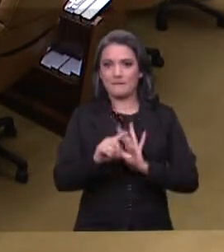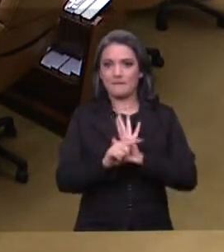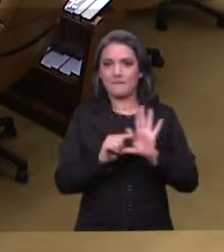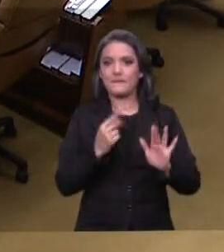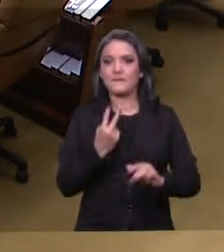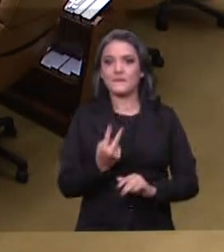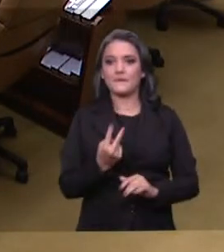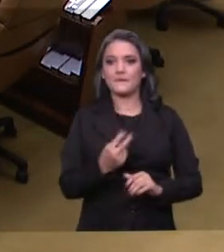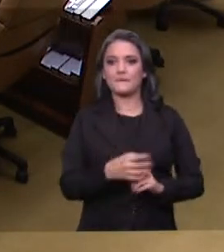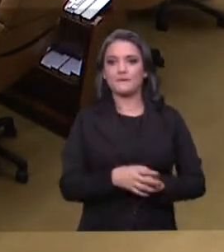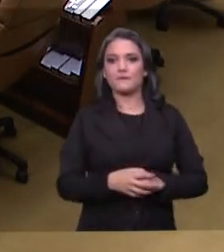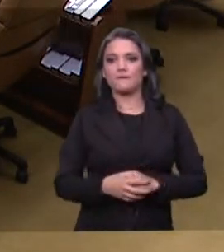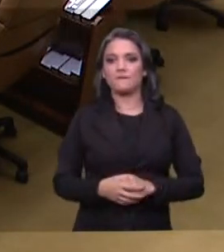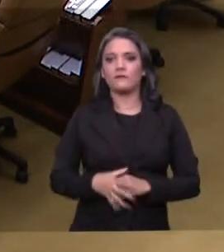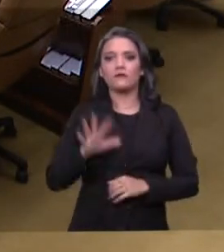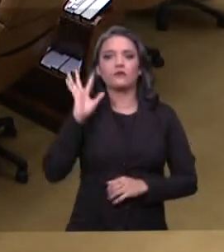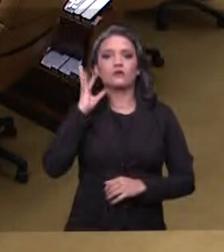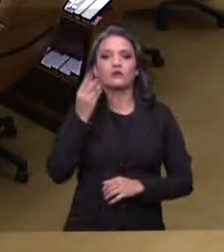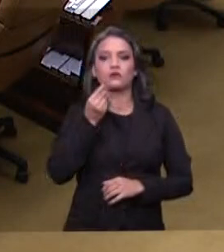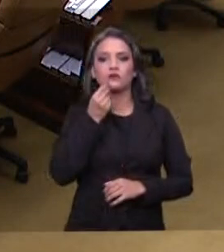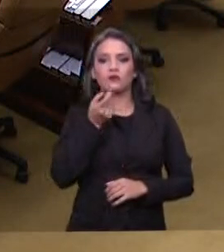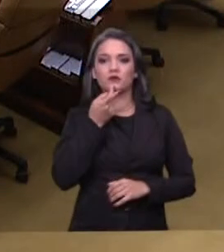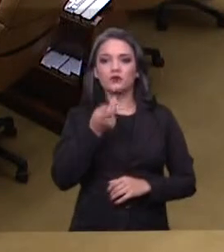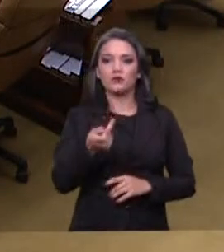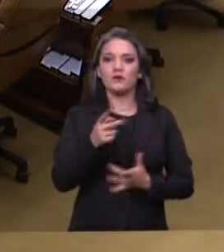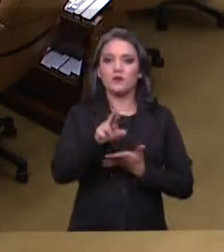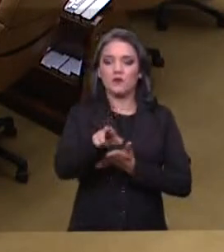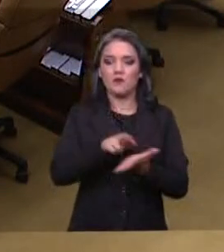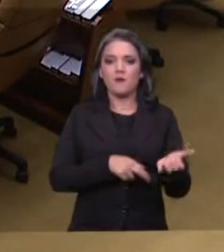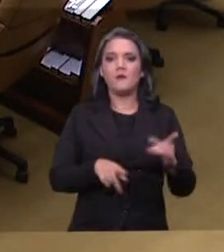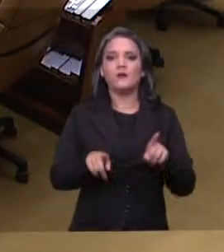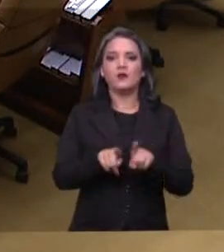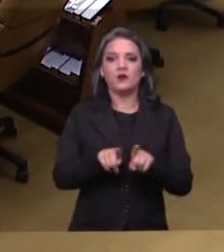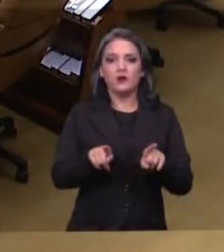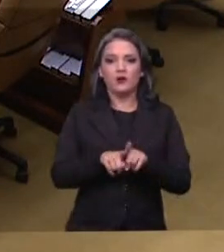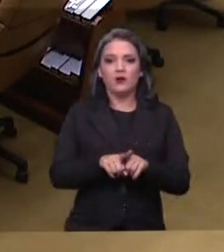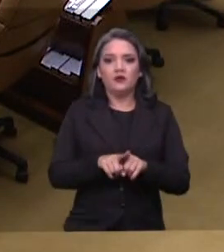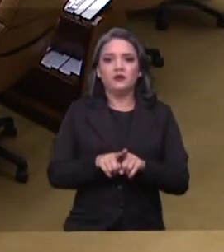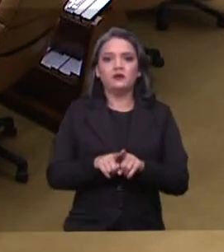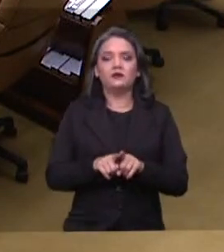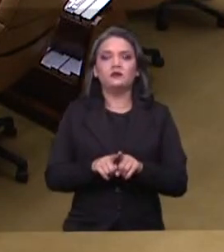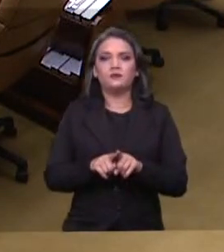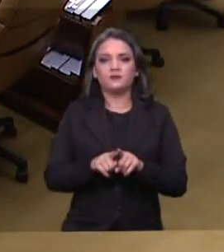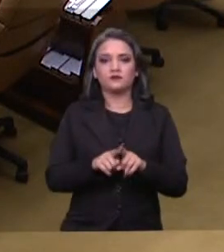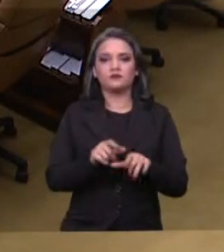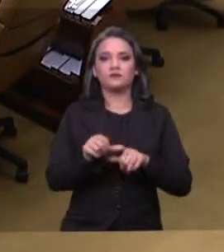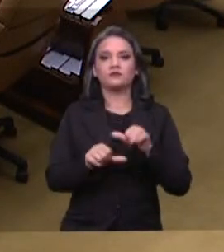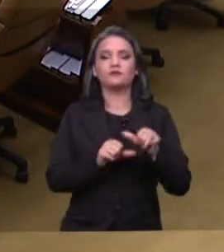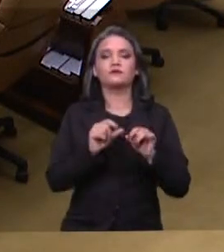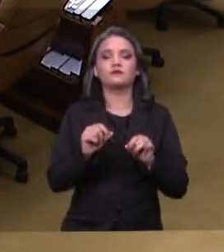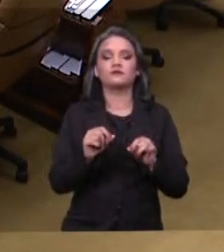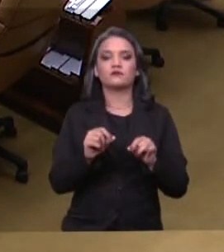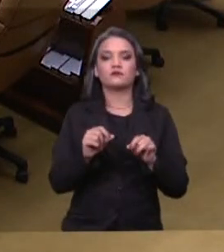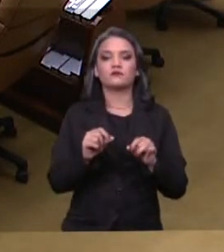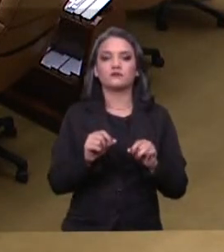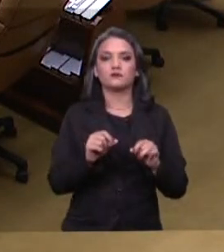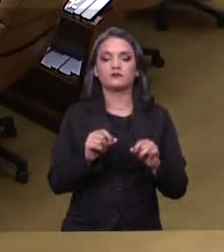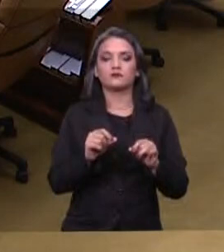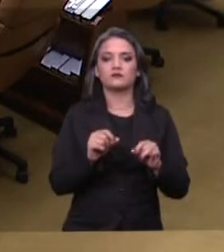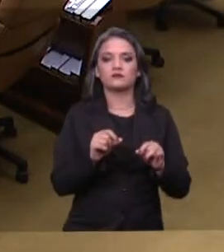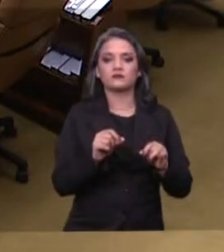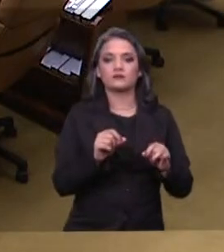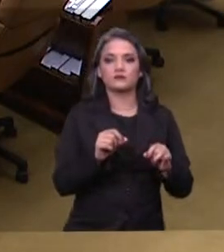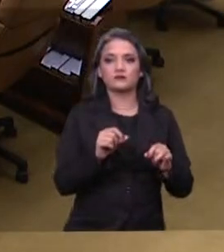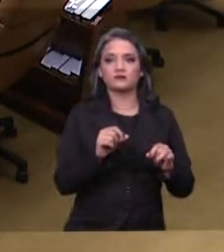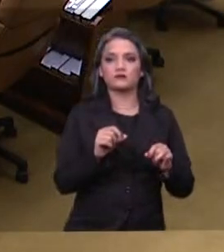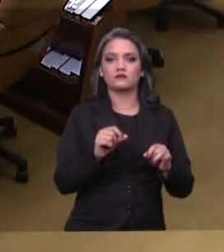E o relator também aderiu à minha sugestão, que acresceu o item B. Sim,